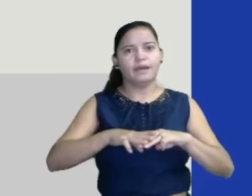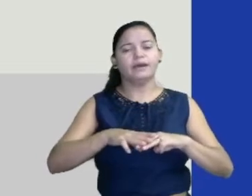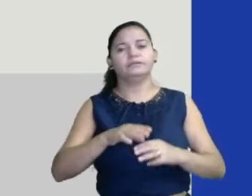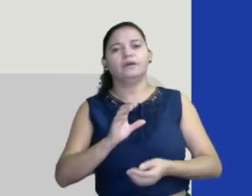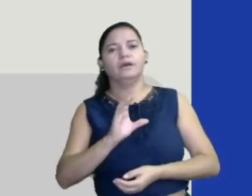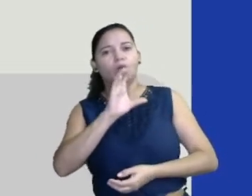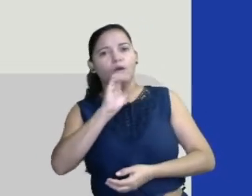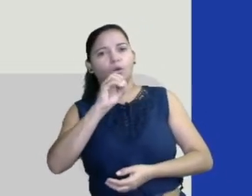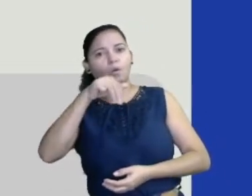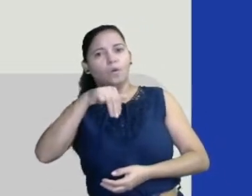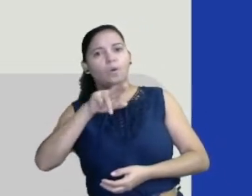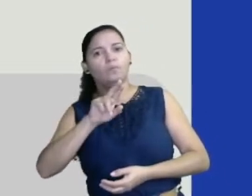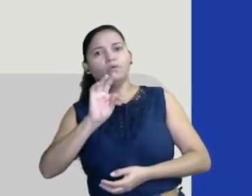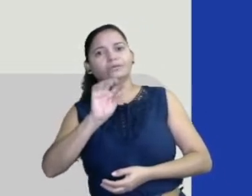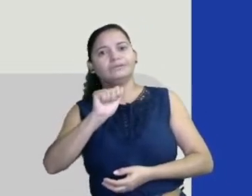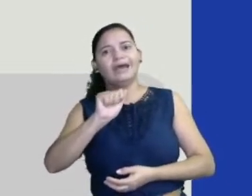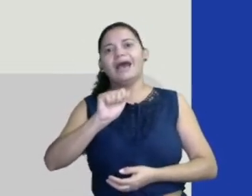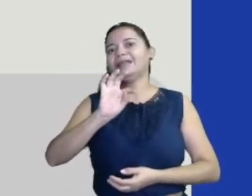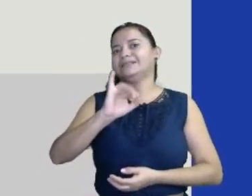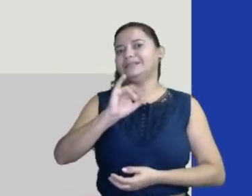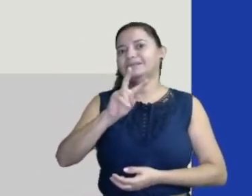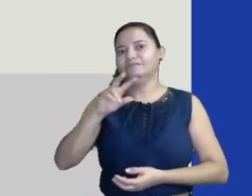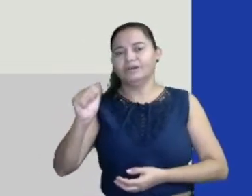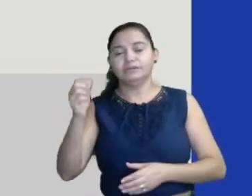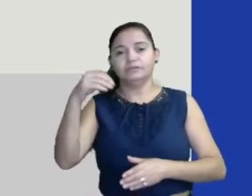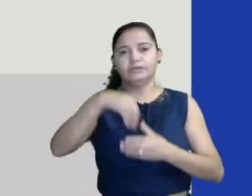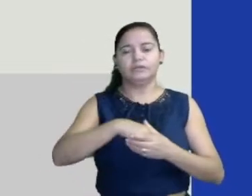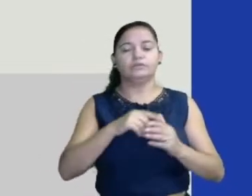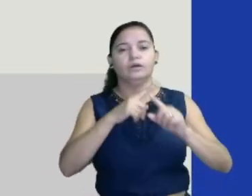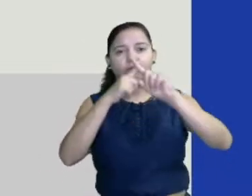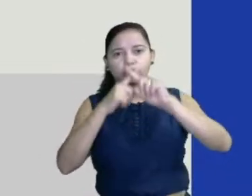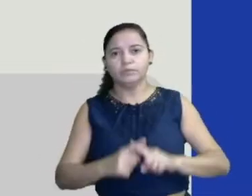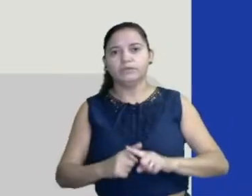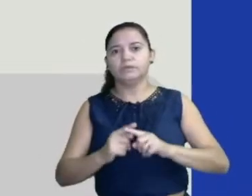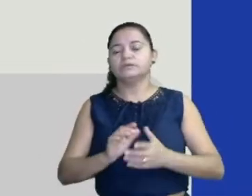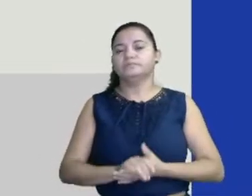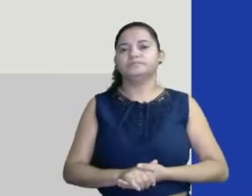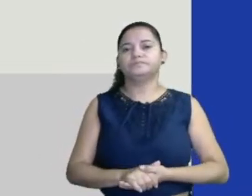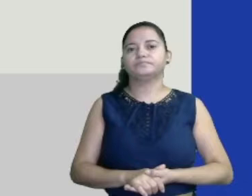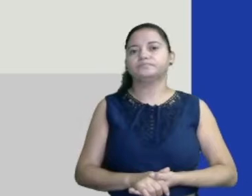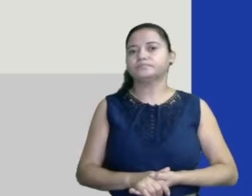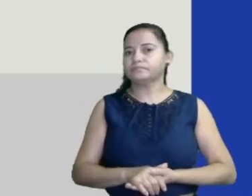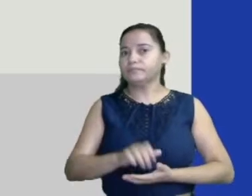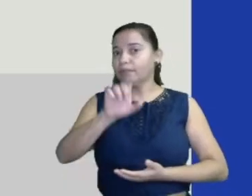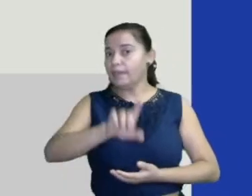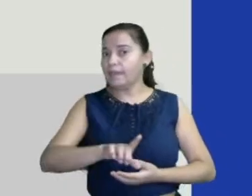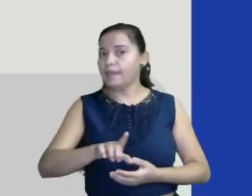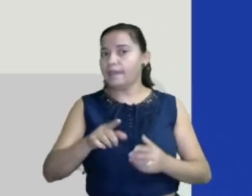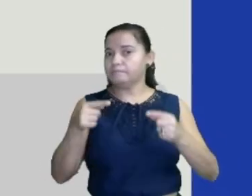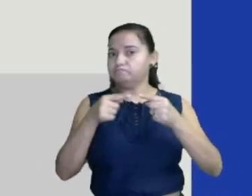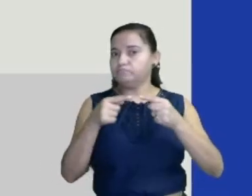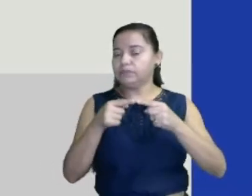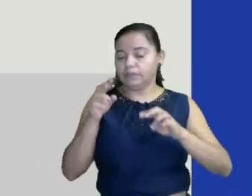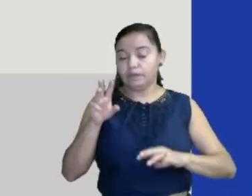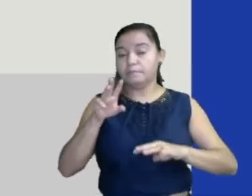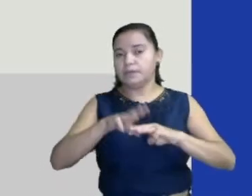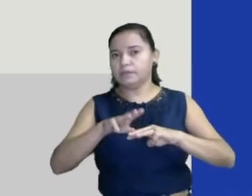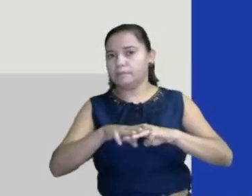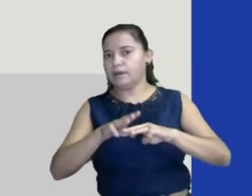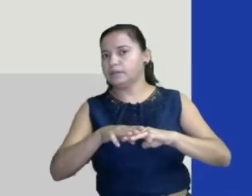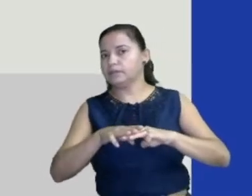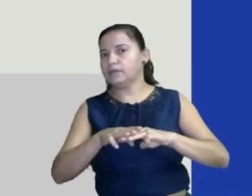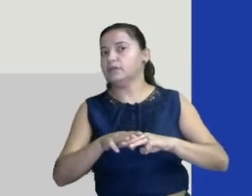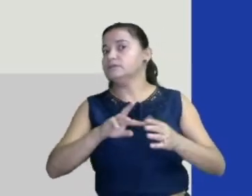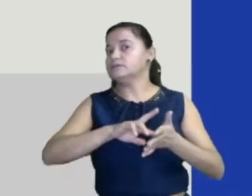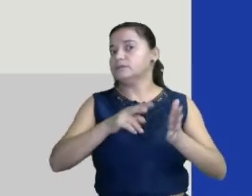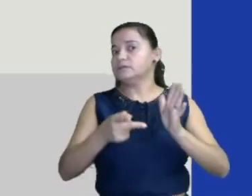comutativa dentro da multiplicação a multiplicação é uma operação matemática comutativa